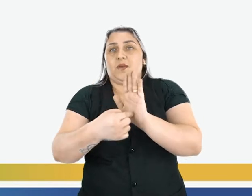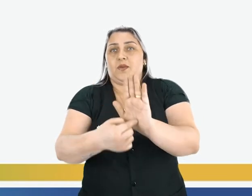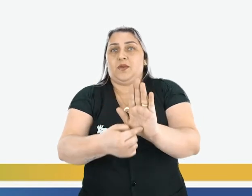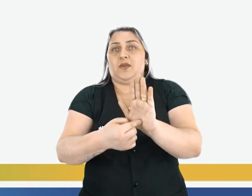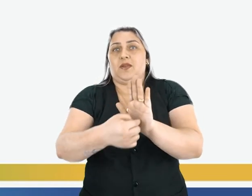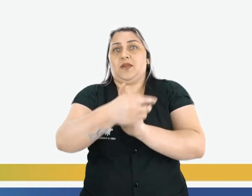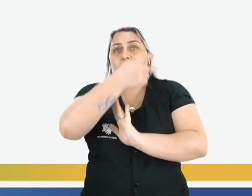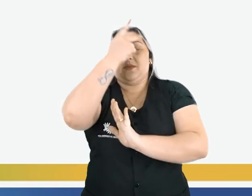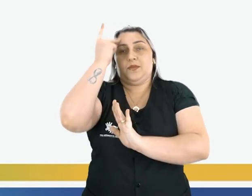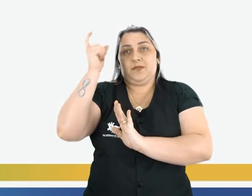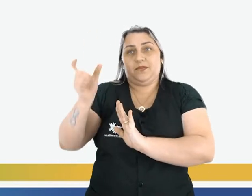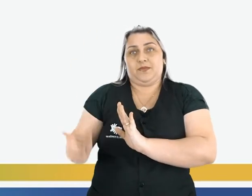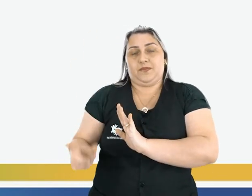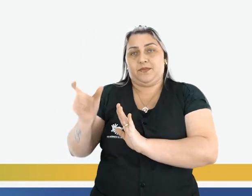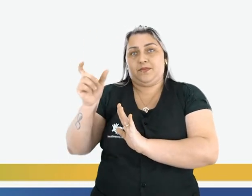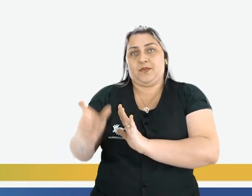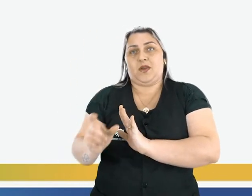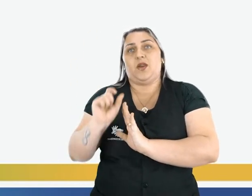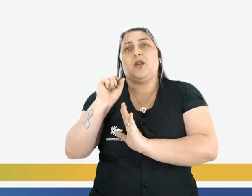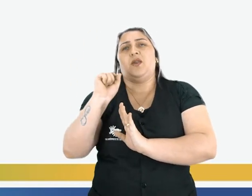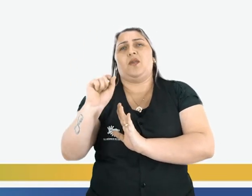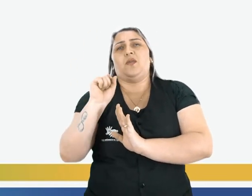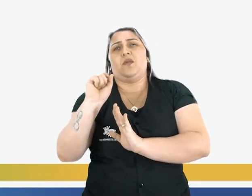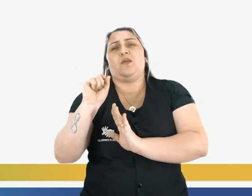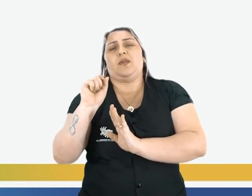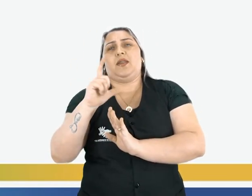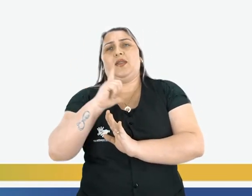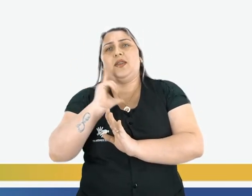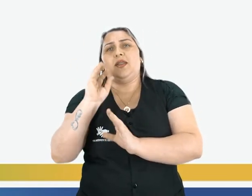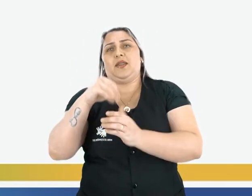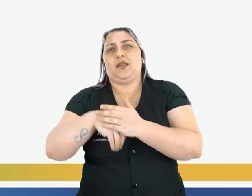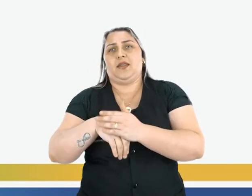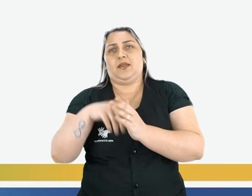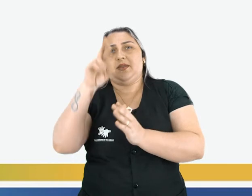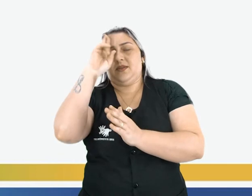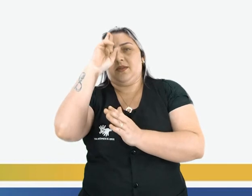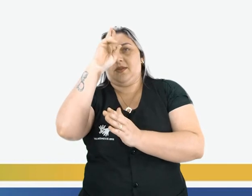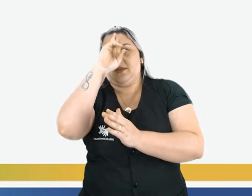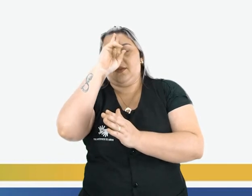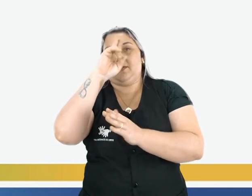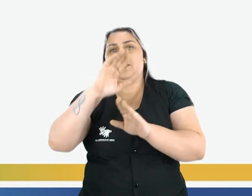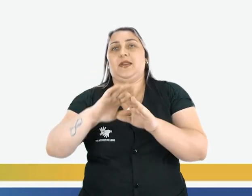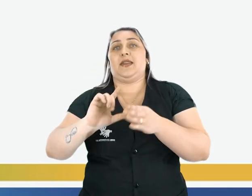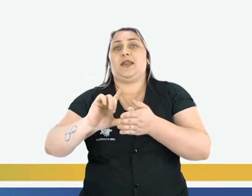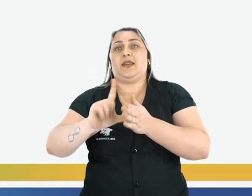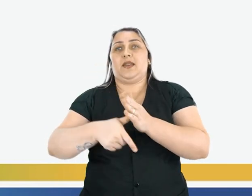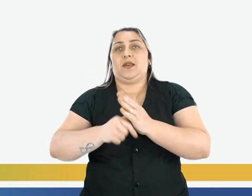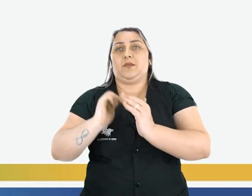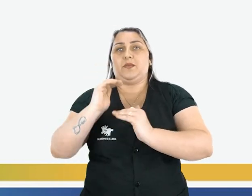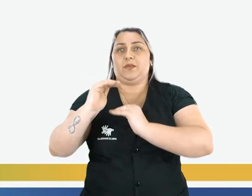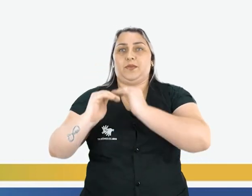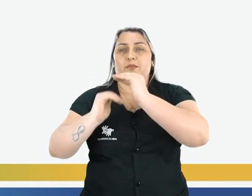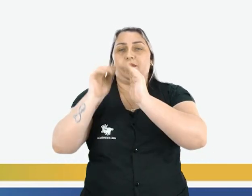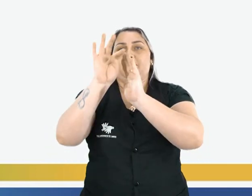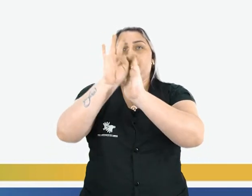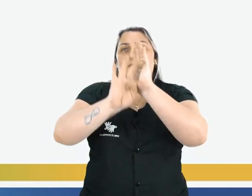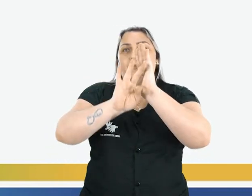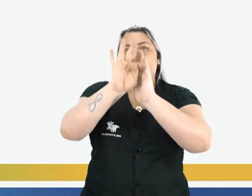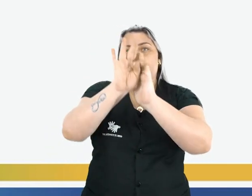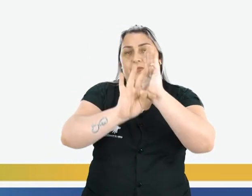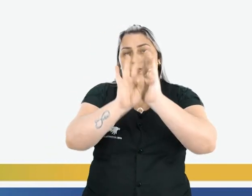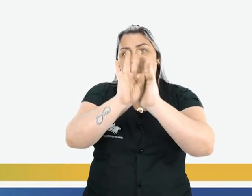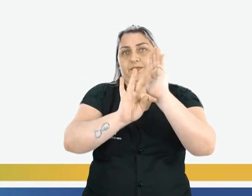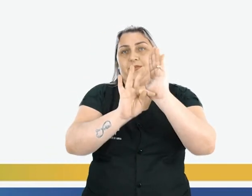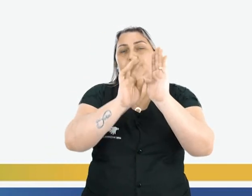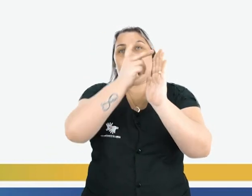as personagens e a situação. Depois, desenvolvemos o texto de forma que